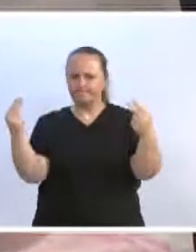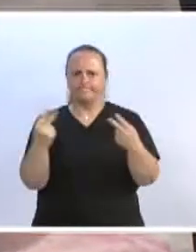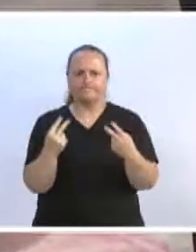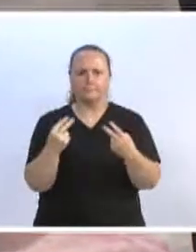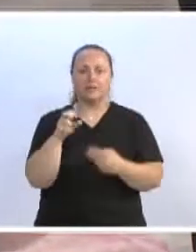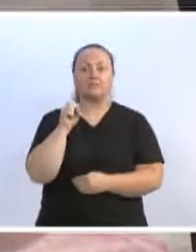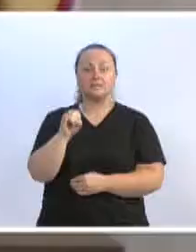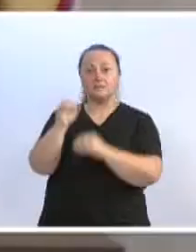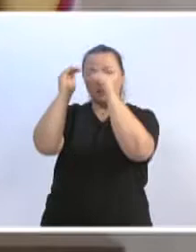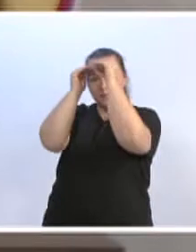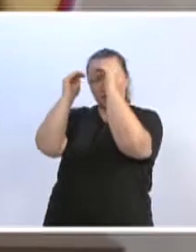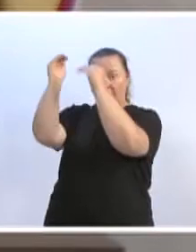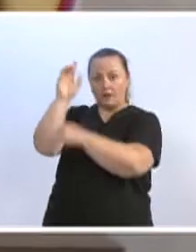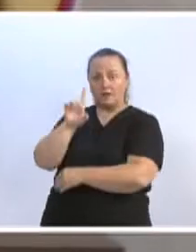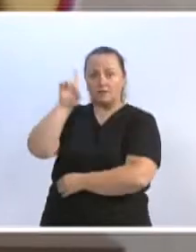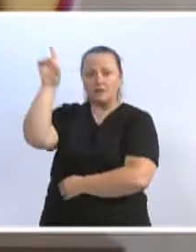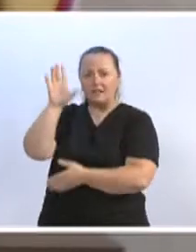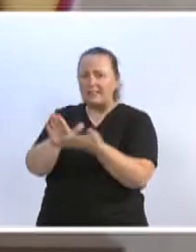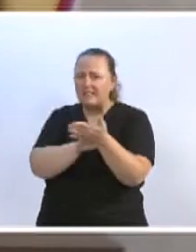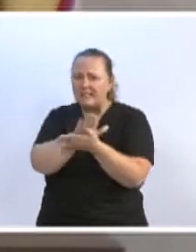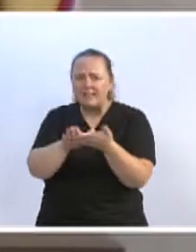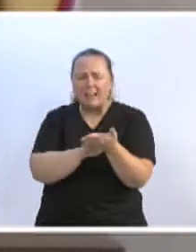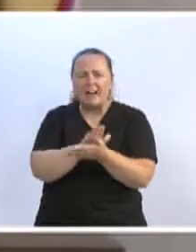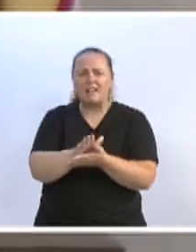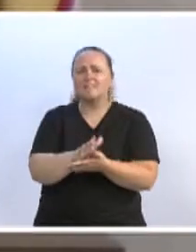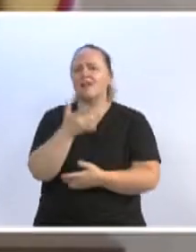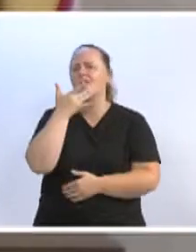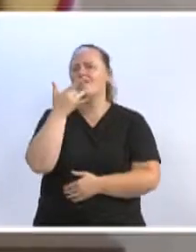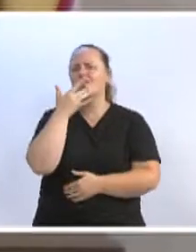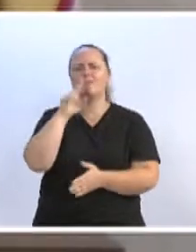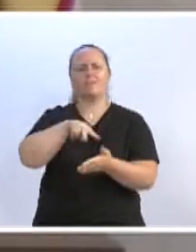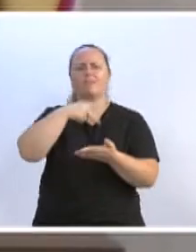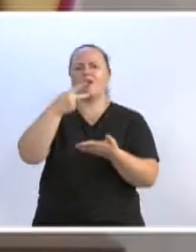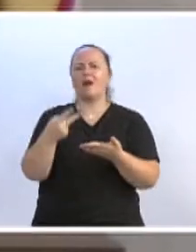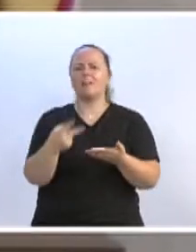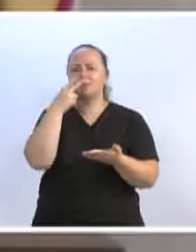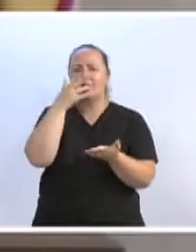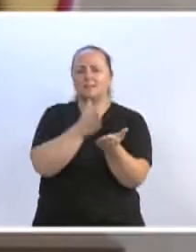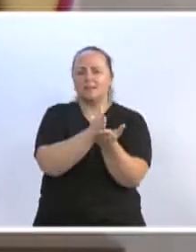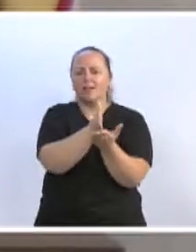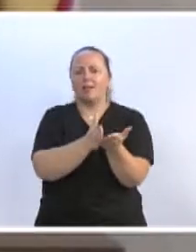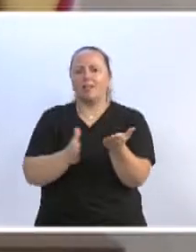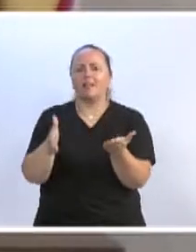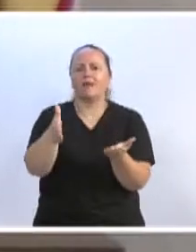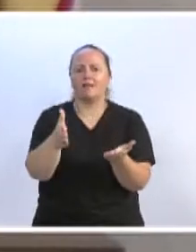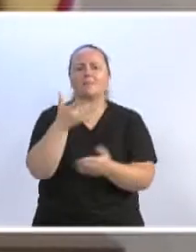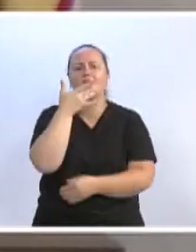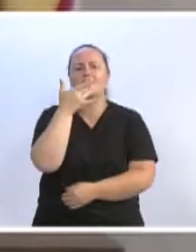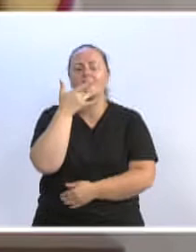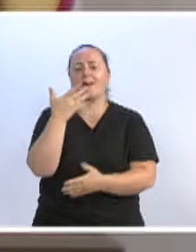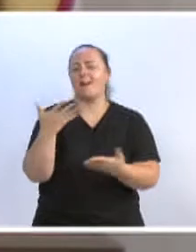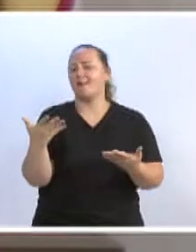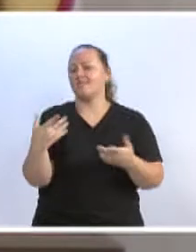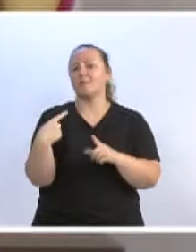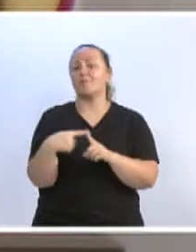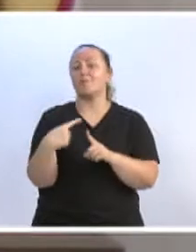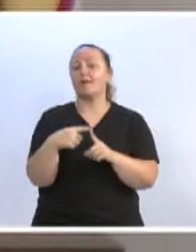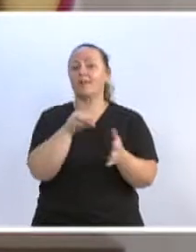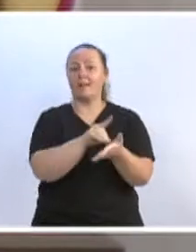temor a Deus, ela cai mais facilmente. Porque os ensinos bíblicos, eles nos trazem uma